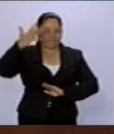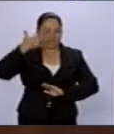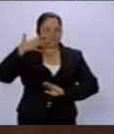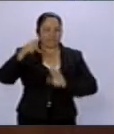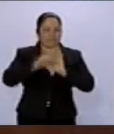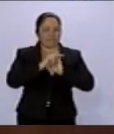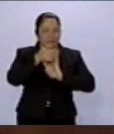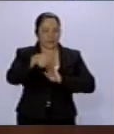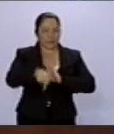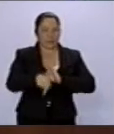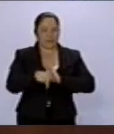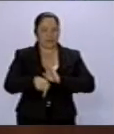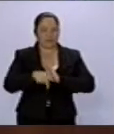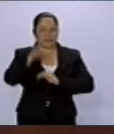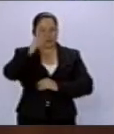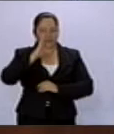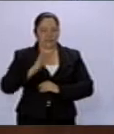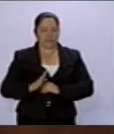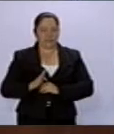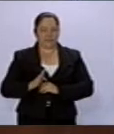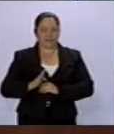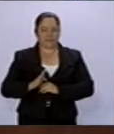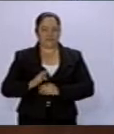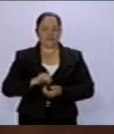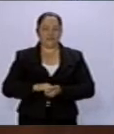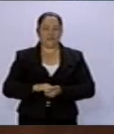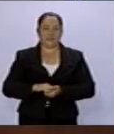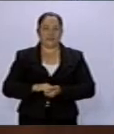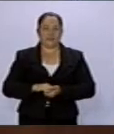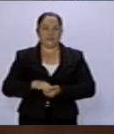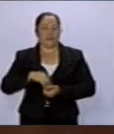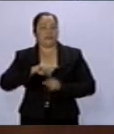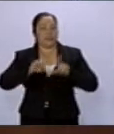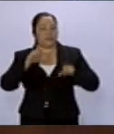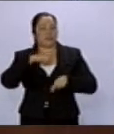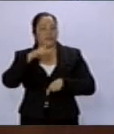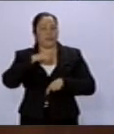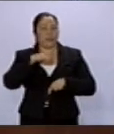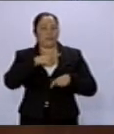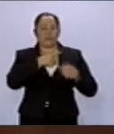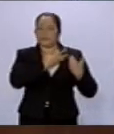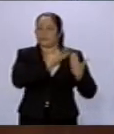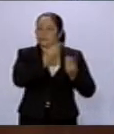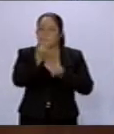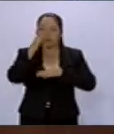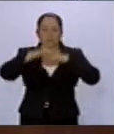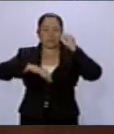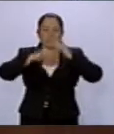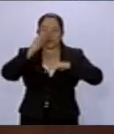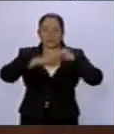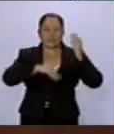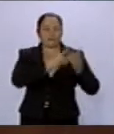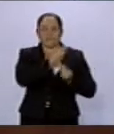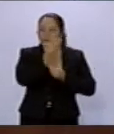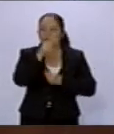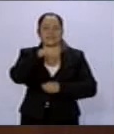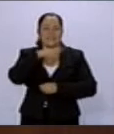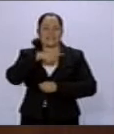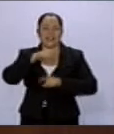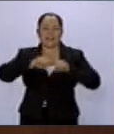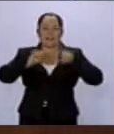nós temos uma excessiva mão de obra escassez de empregos